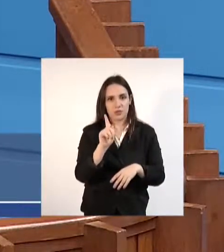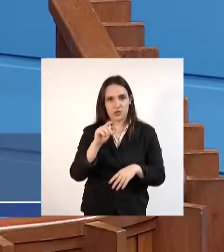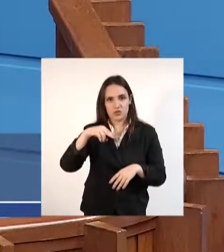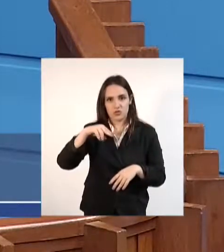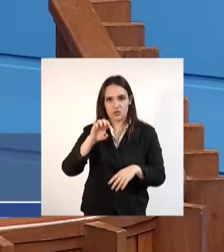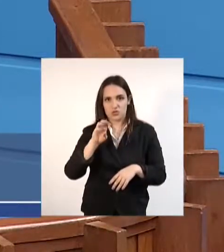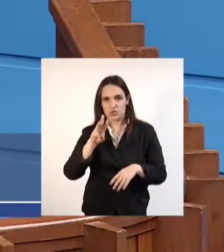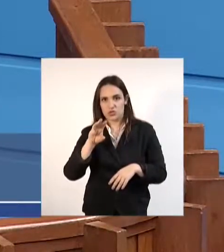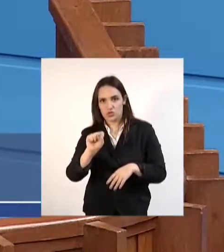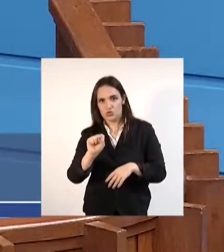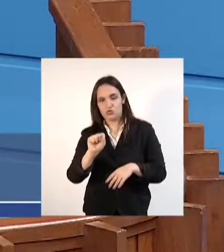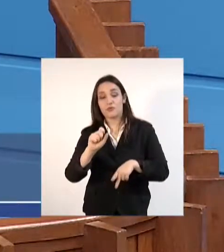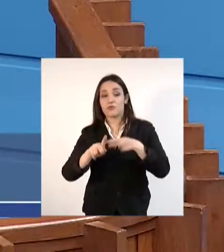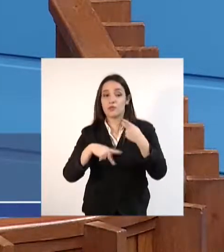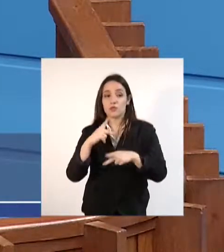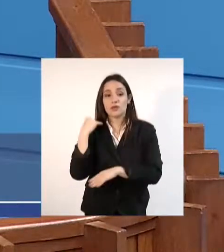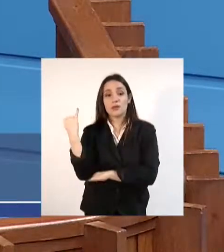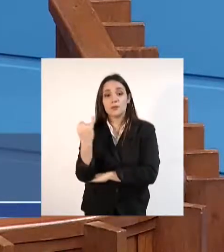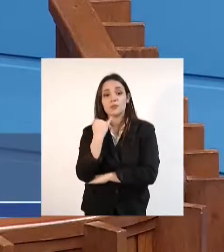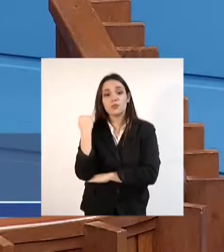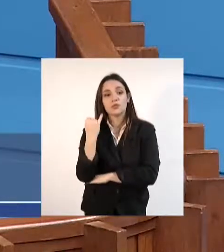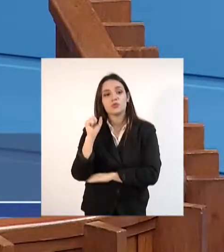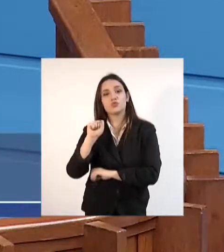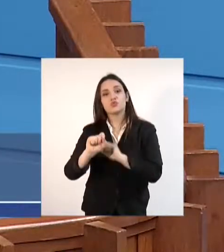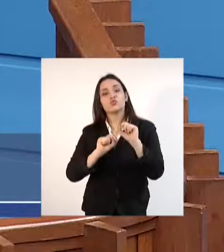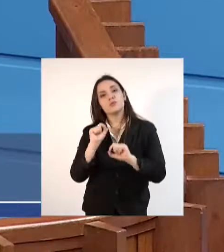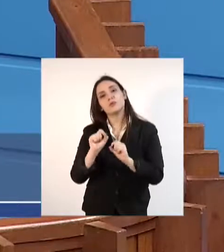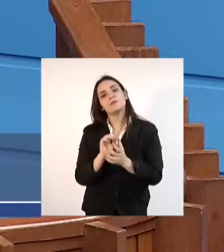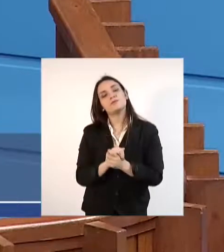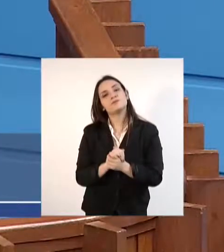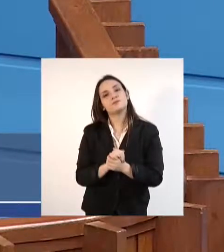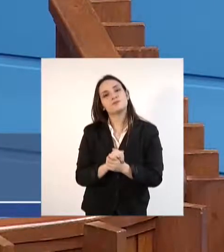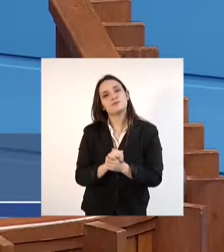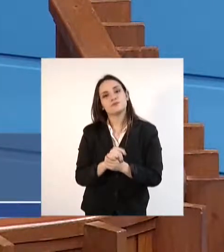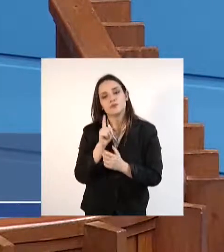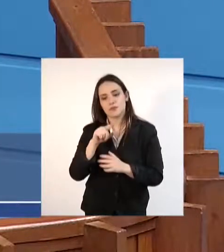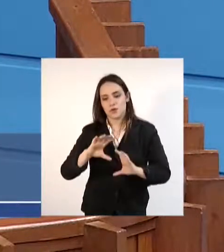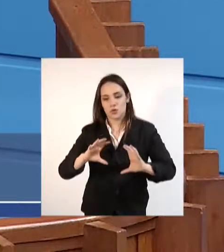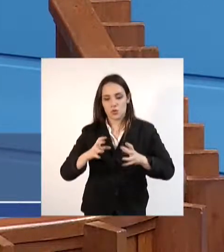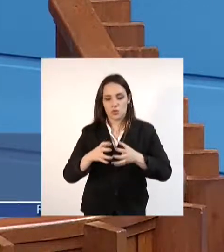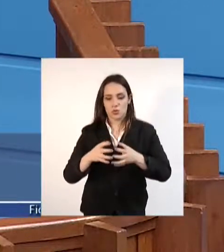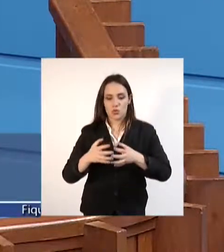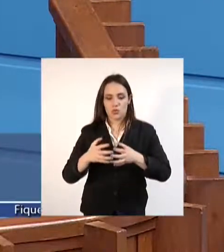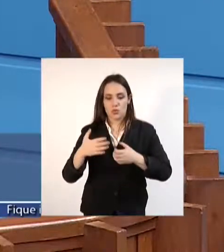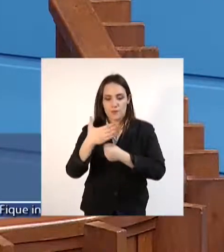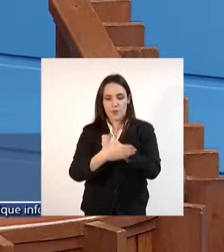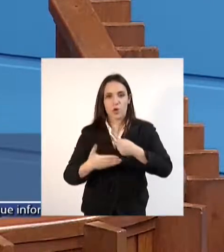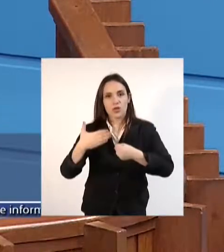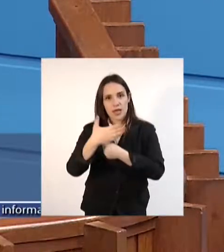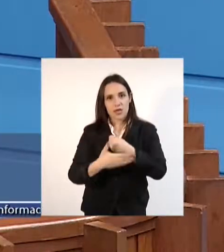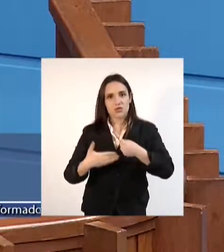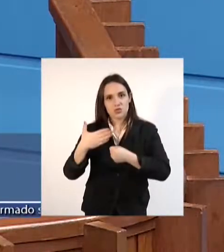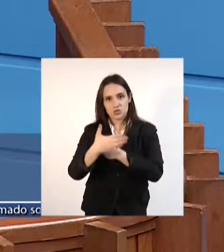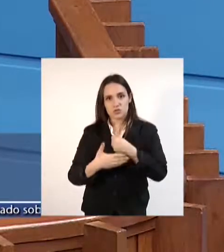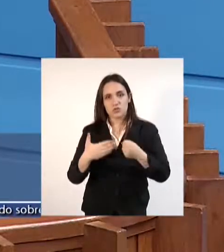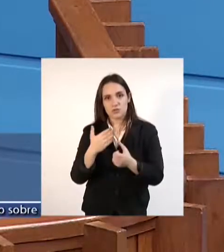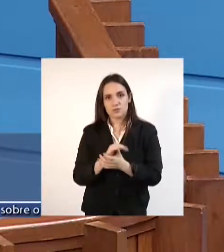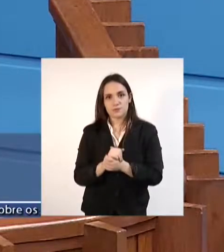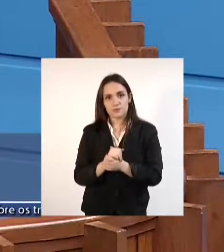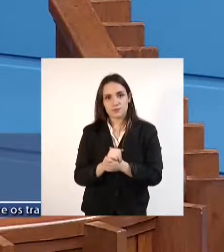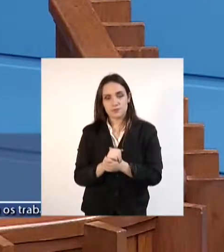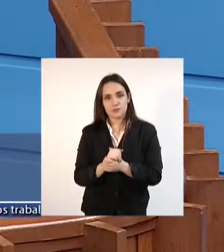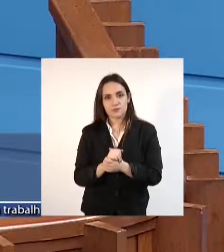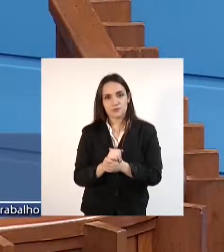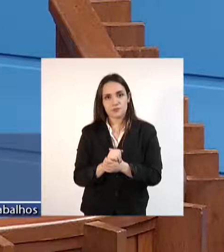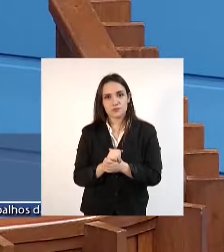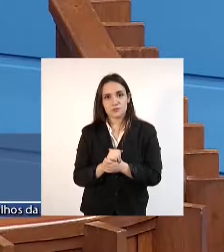mais uma vez, destacou que diz respeito à frente parlamentar que nesse mês de agosto pretendo